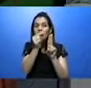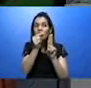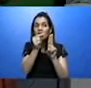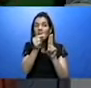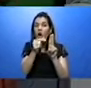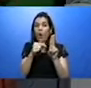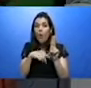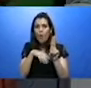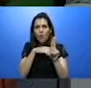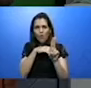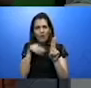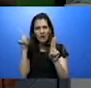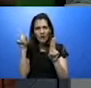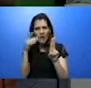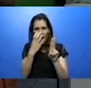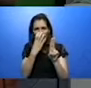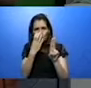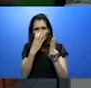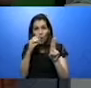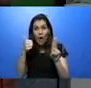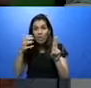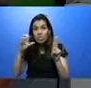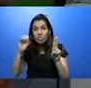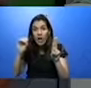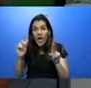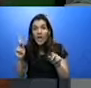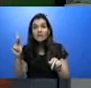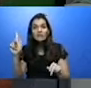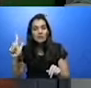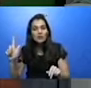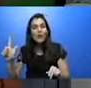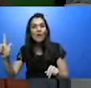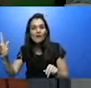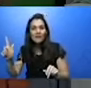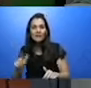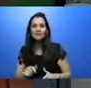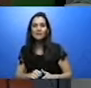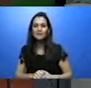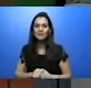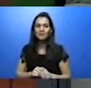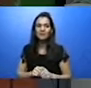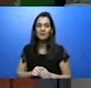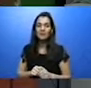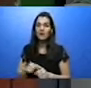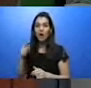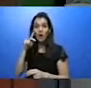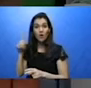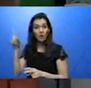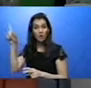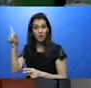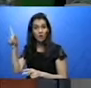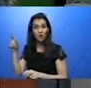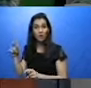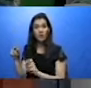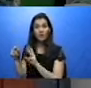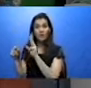mesmo, 10 quilogramas. Olha que graça. Aqui na centena nós temos a